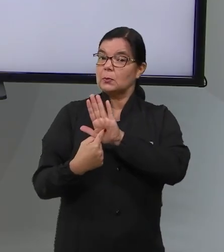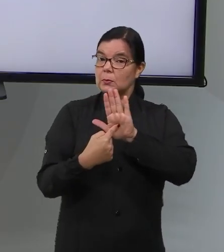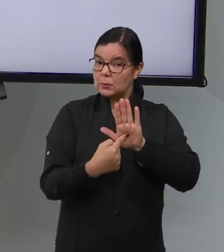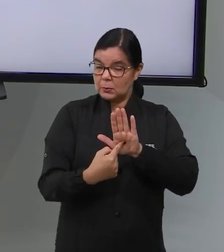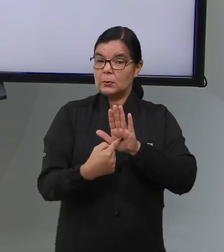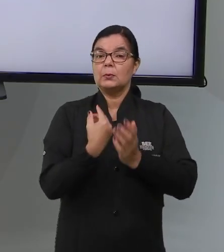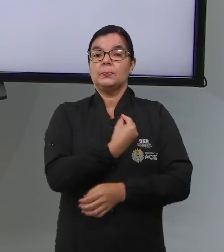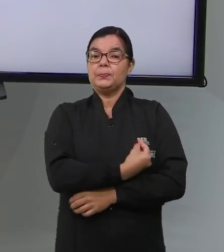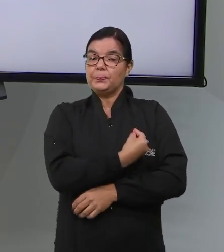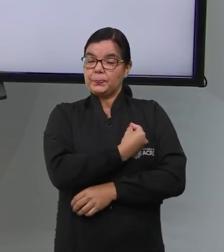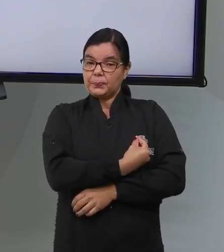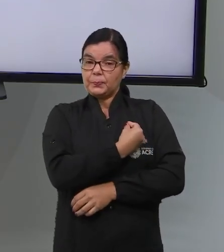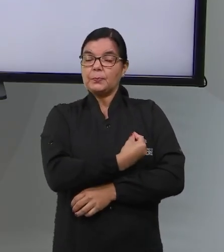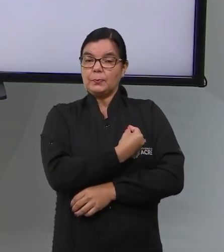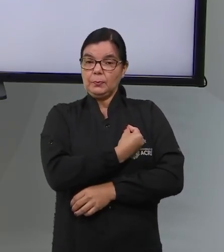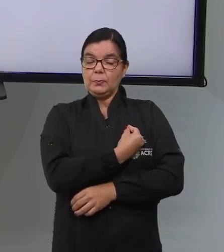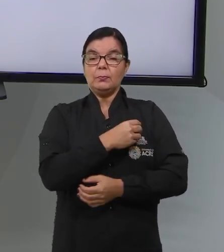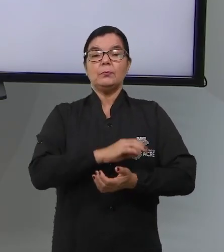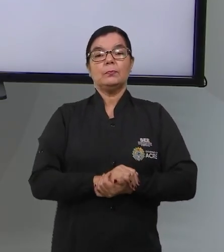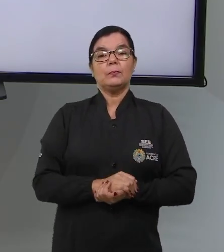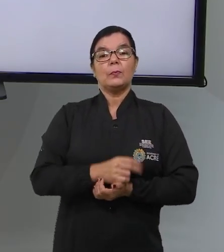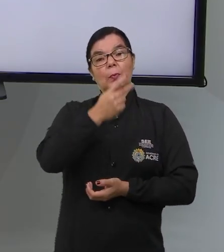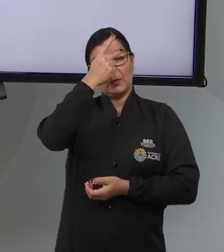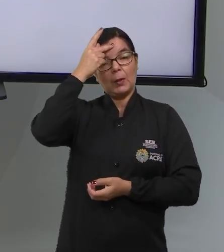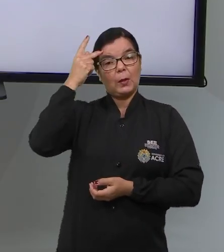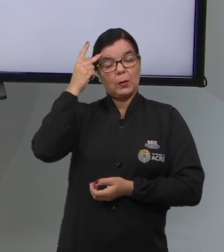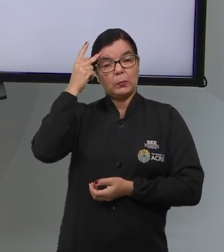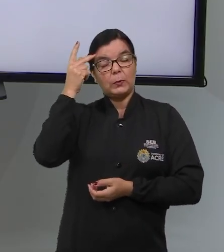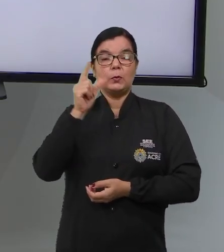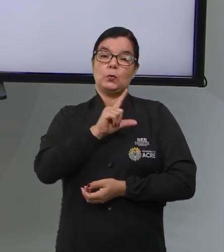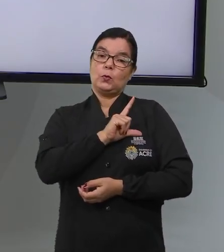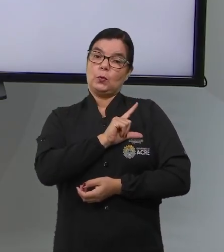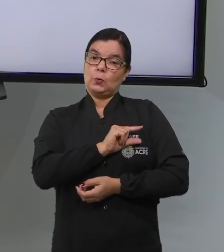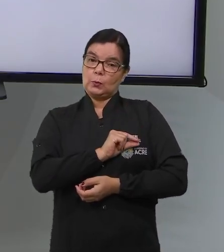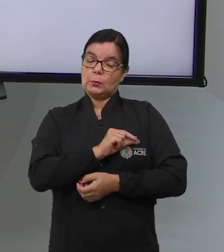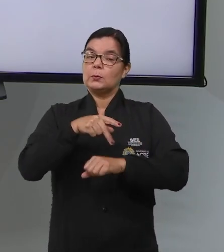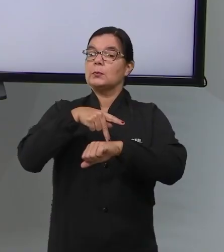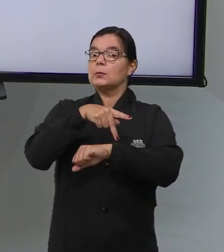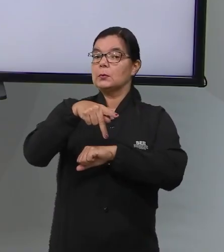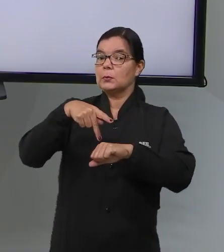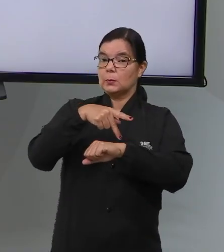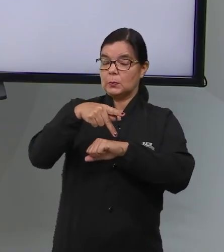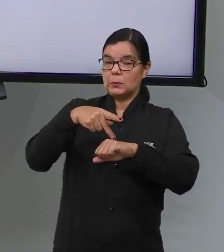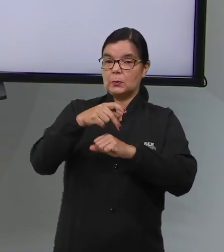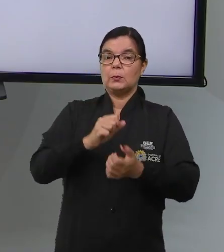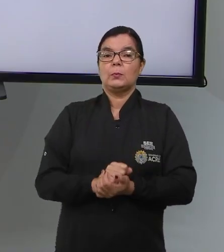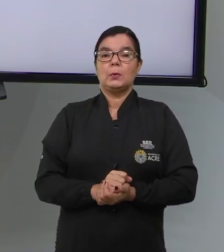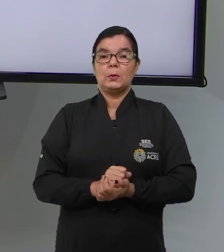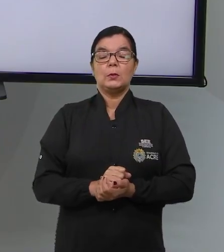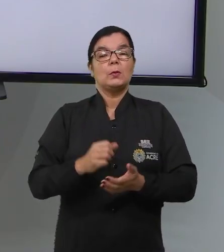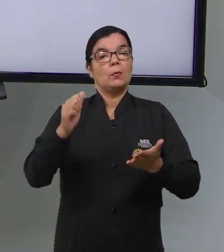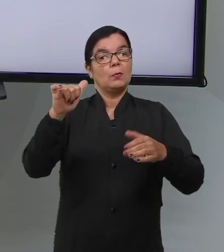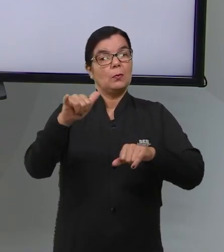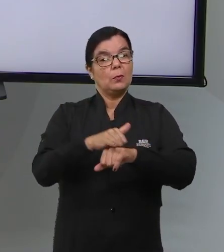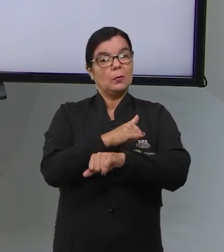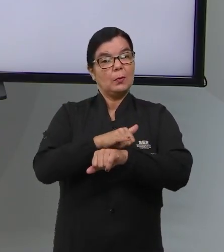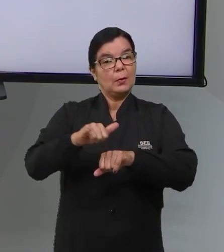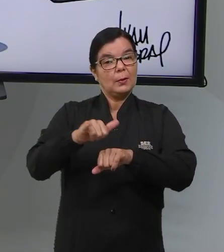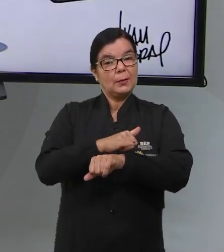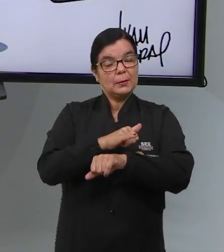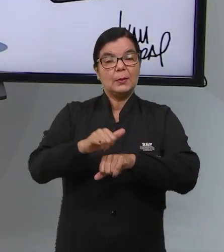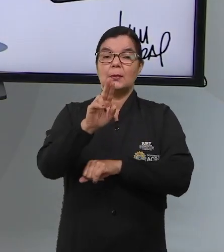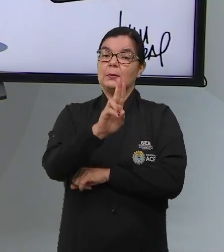a realidade, digamos assim, das pessoas de baixa renda no nosso país. São as estratégias que, no caso,